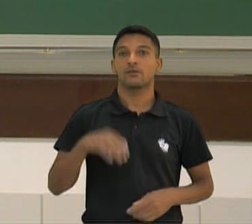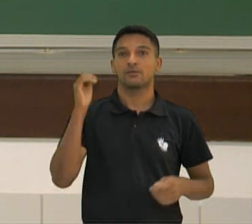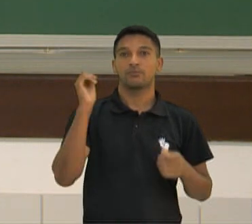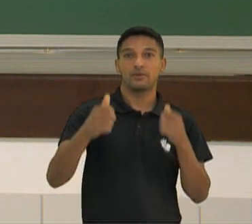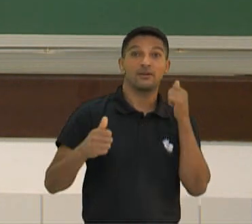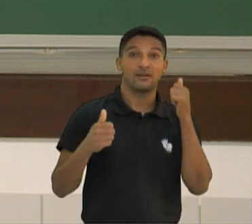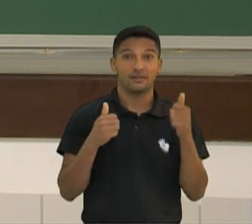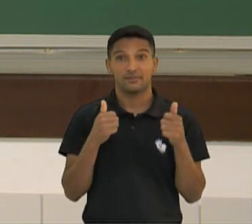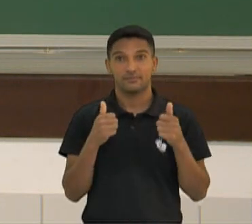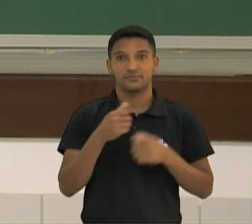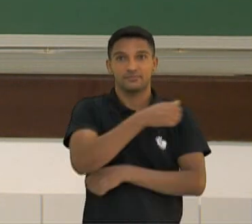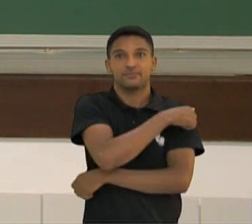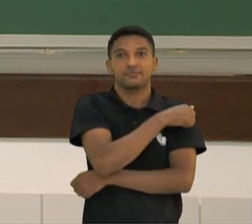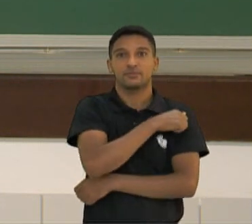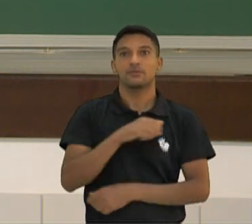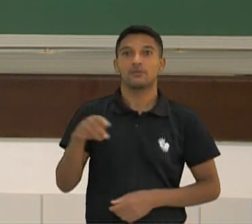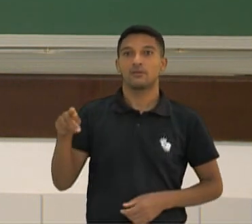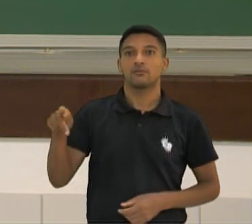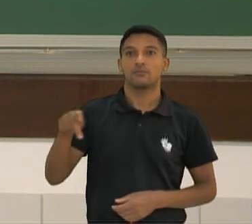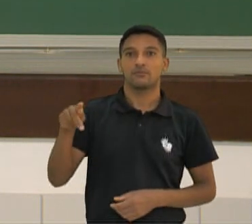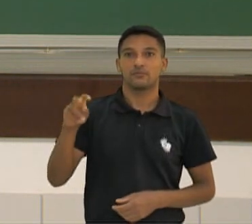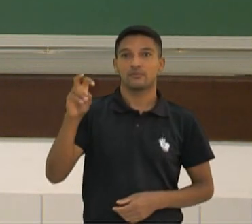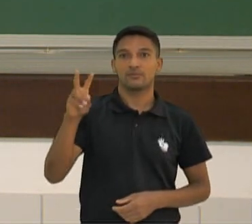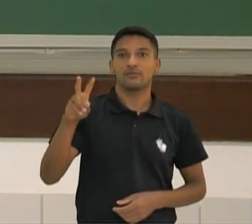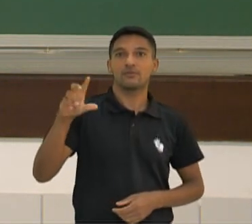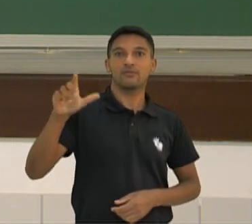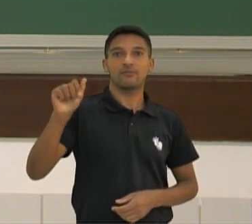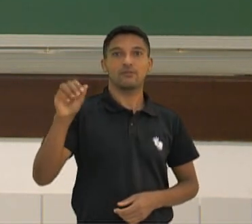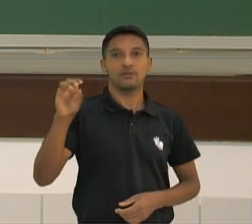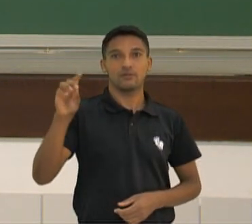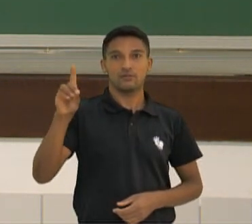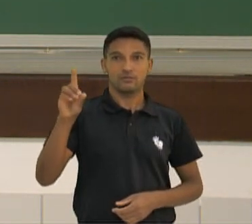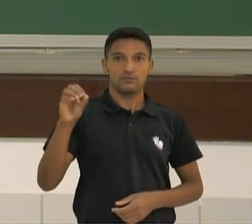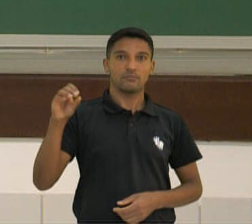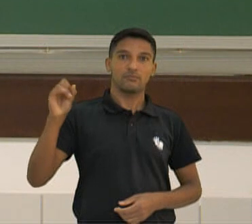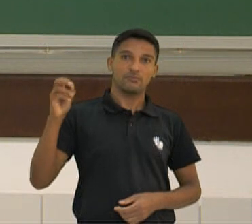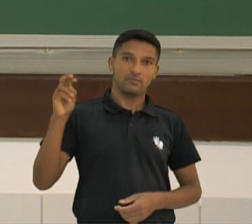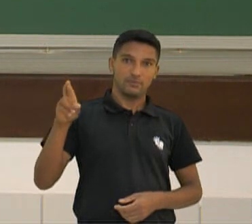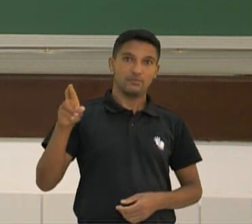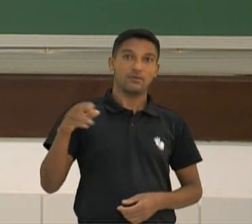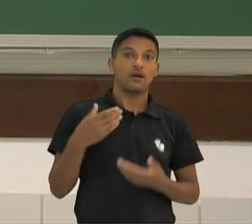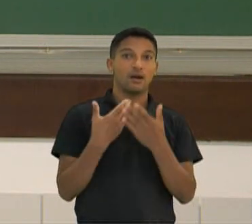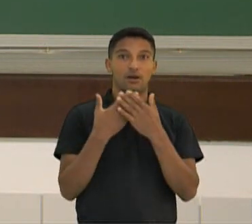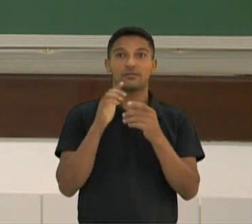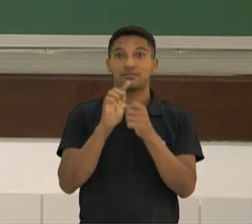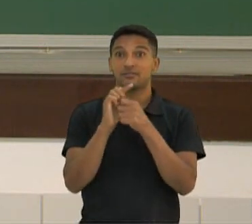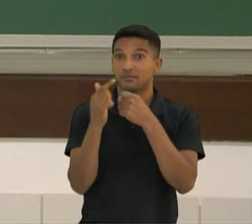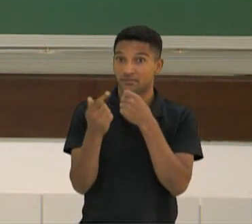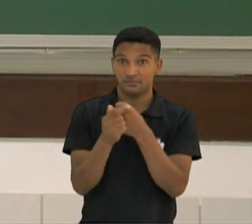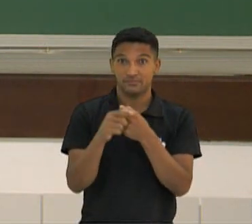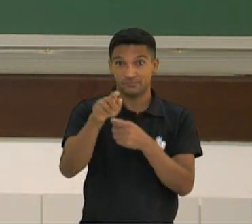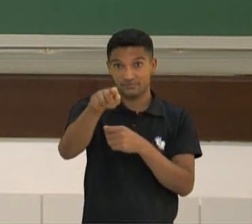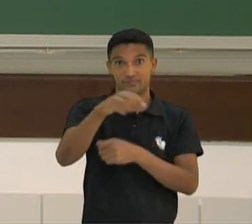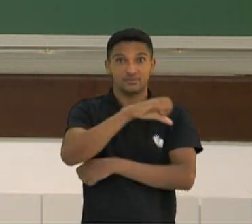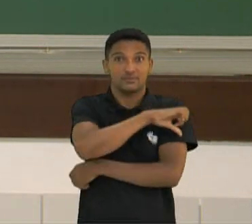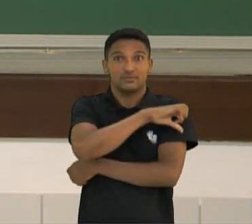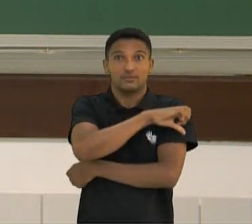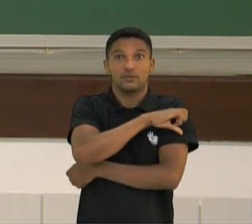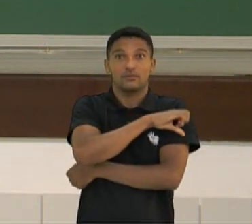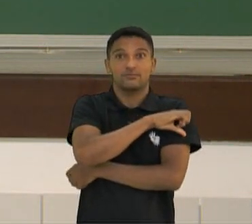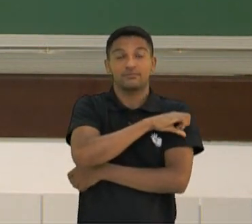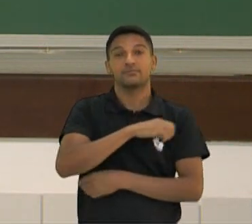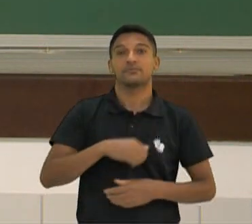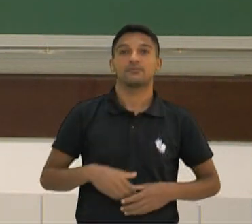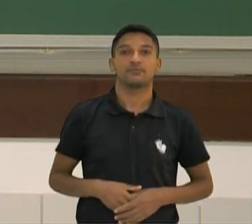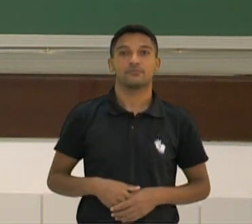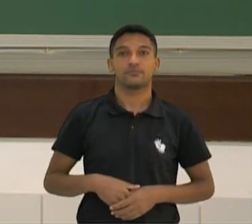Salve, salve, galera! Professor Vladimir na área com mais uma aula Paraná de Geografia para você do nono ano do ensino fundamental.